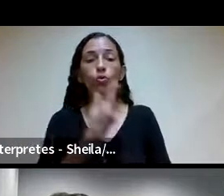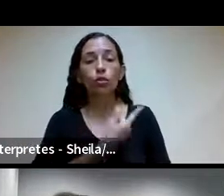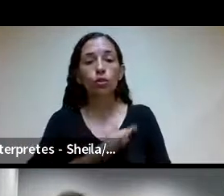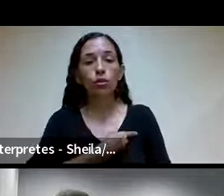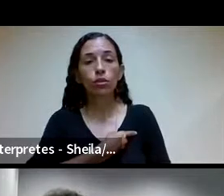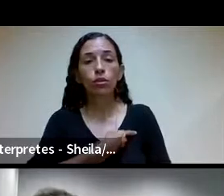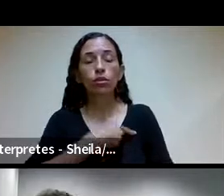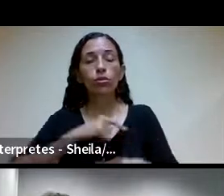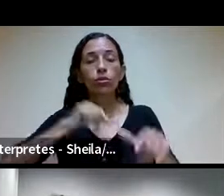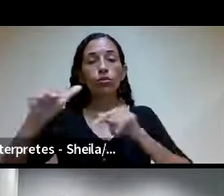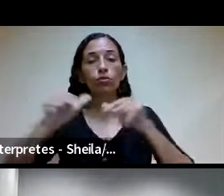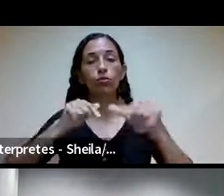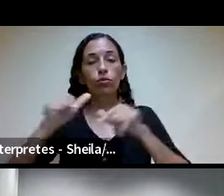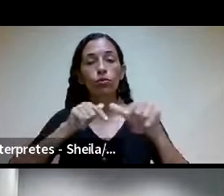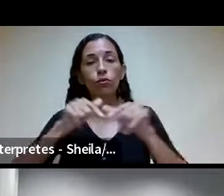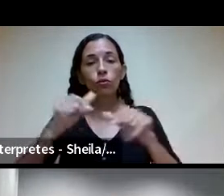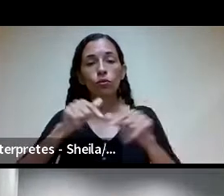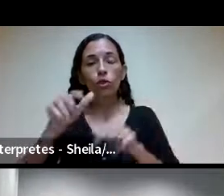que está no site,